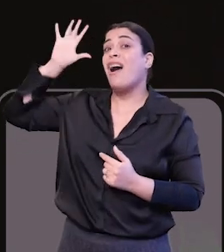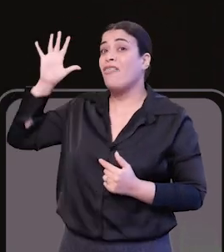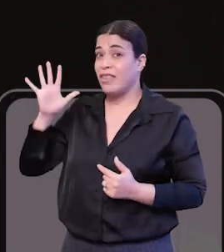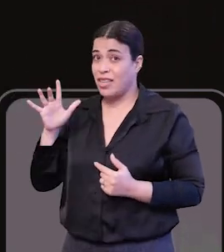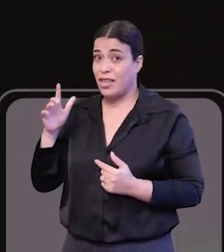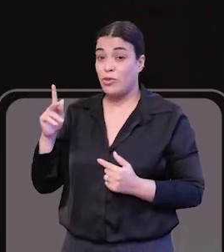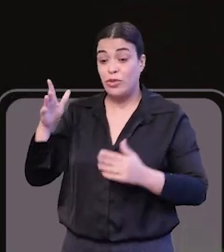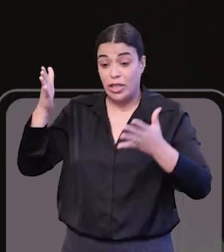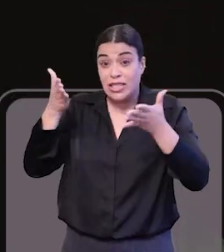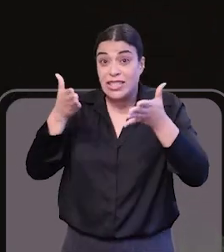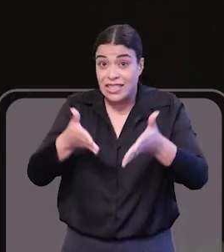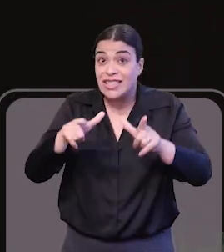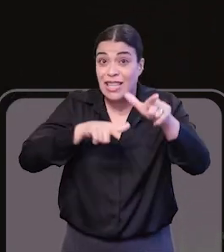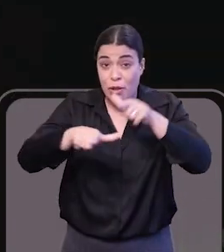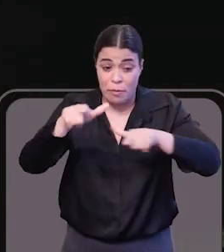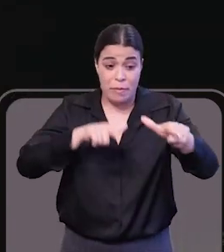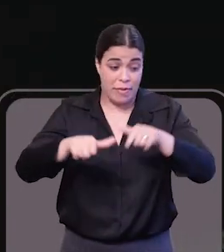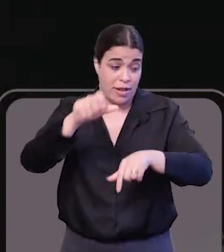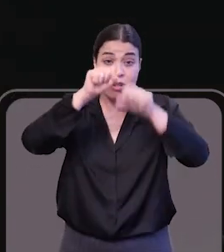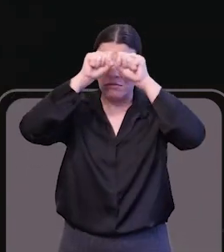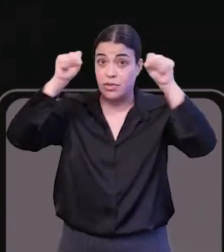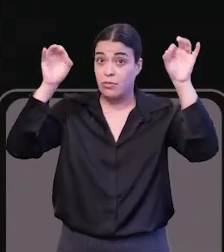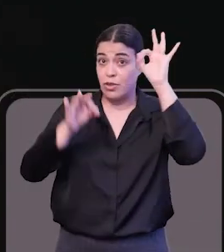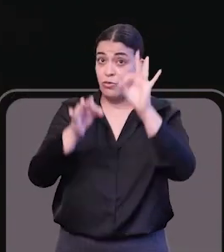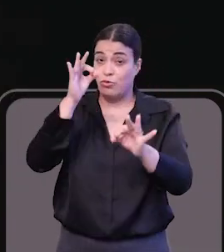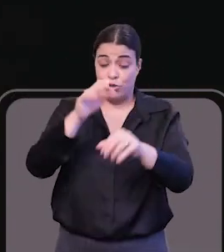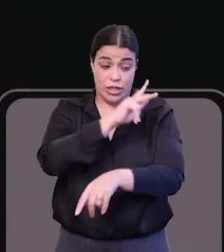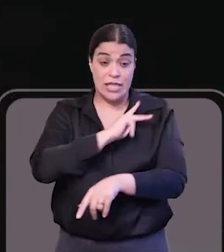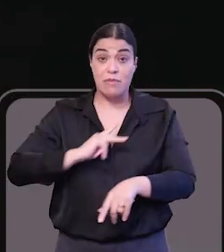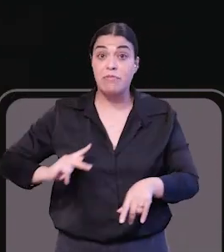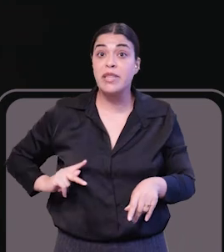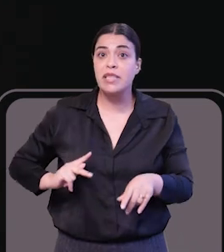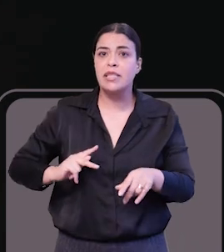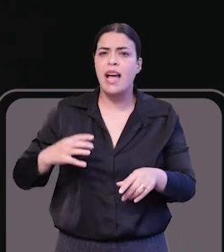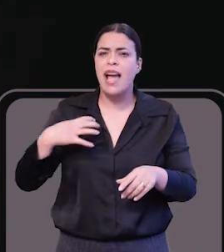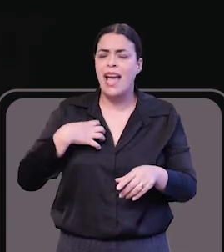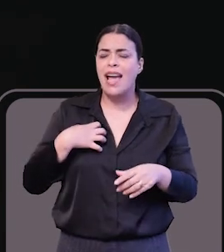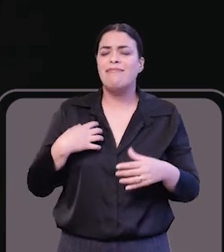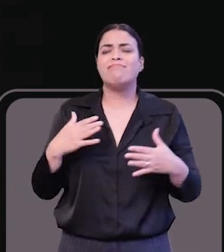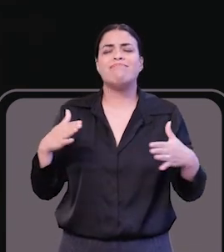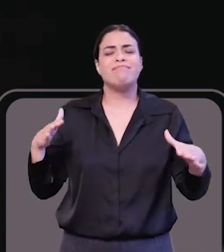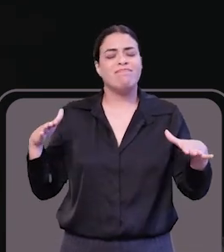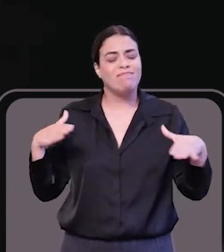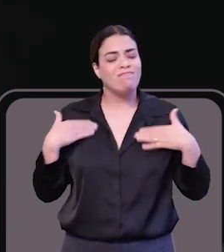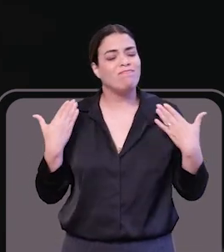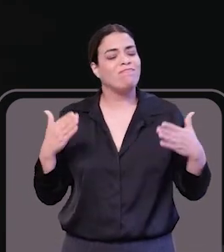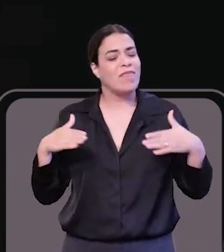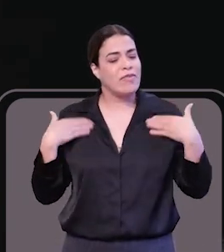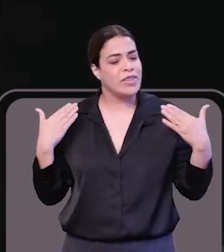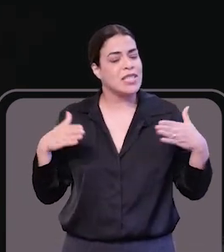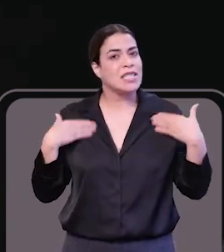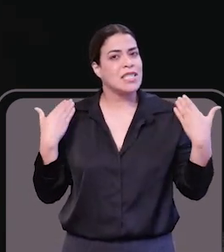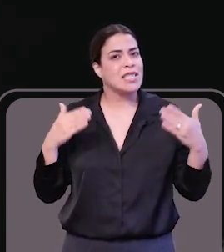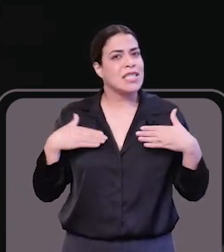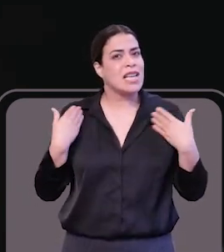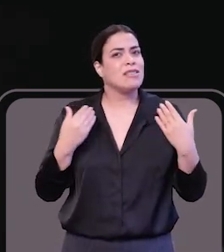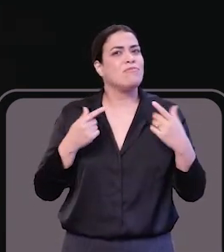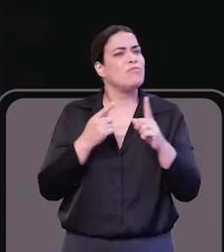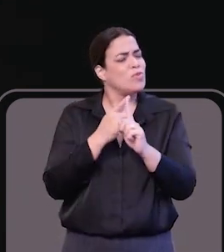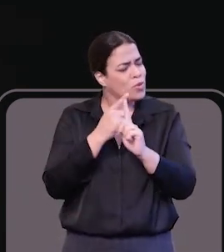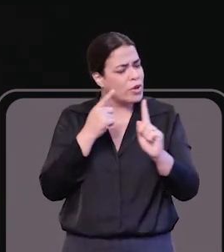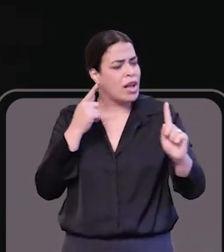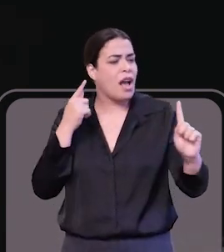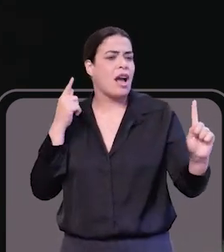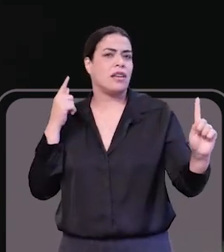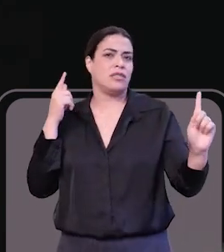estar dentro de uma presidência do Tribunal de Justiça Então para mim isso é o motivo de é como posso